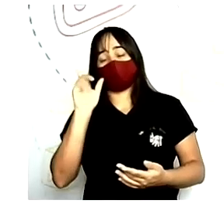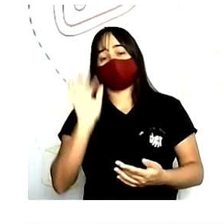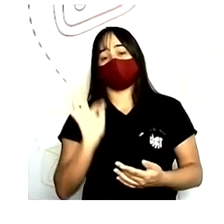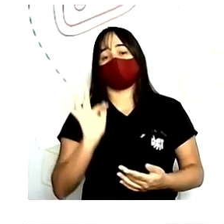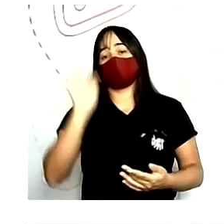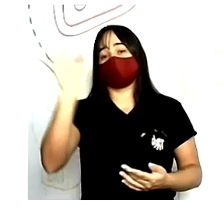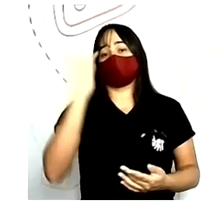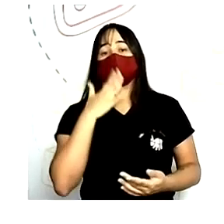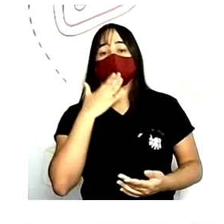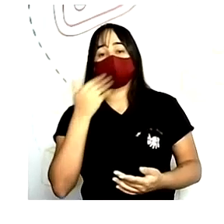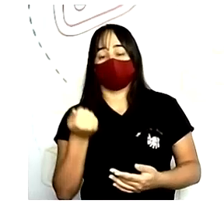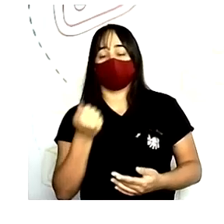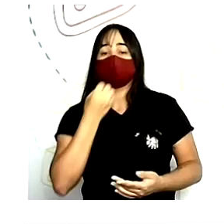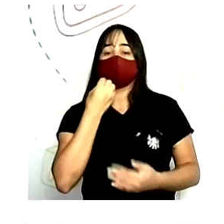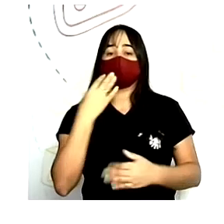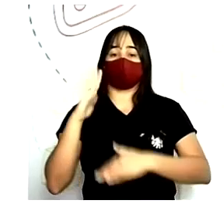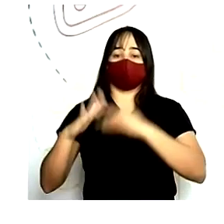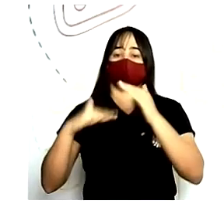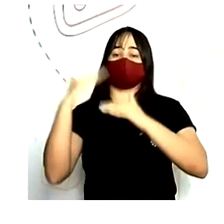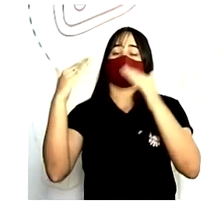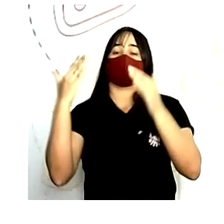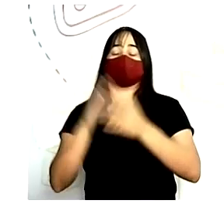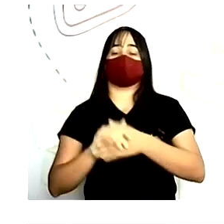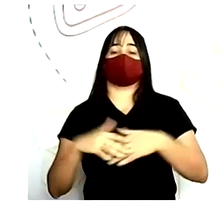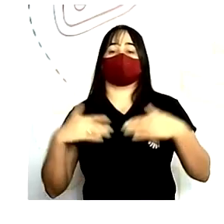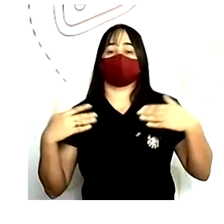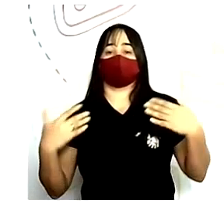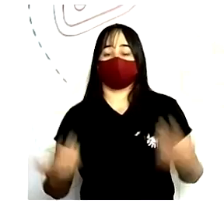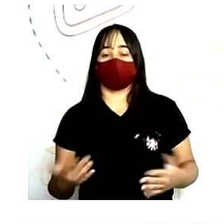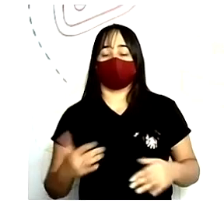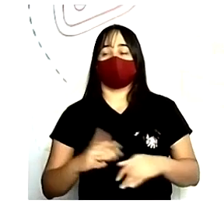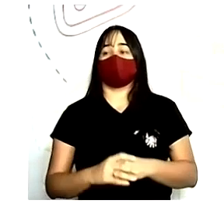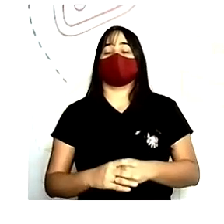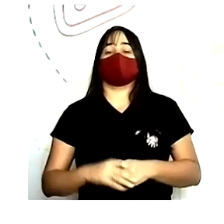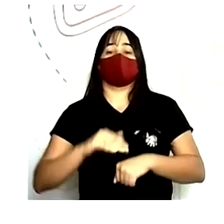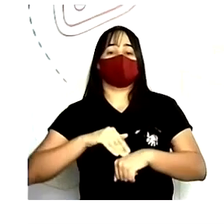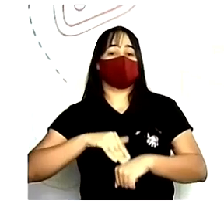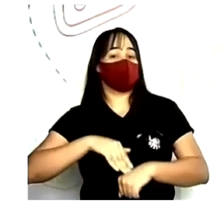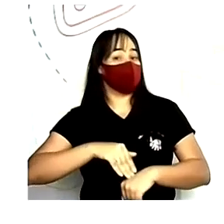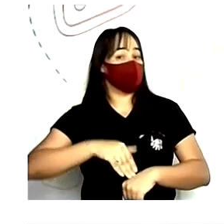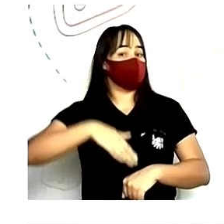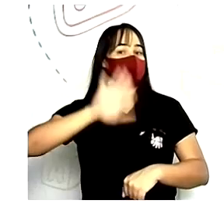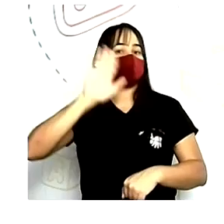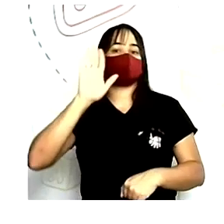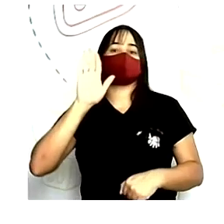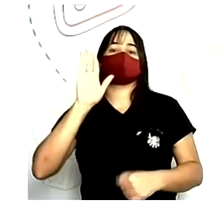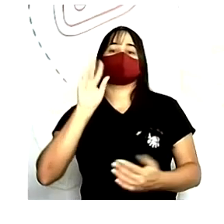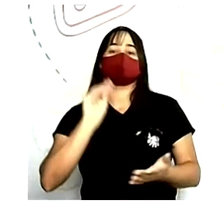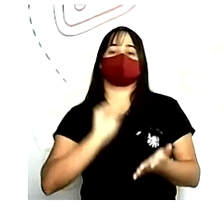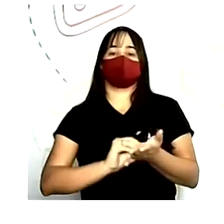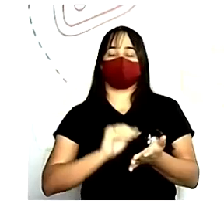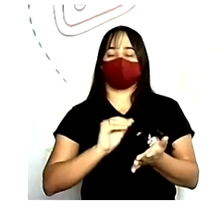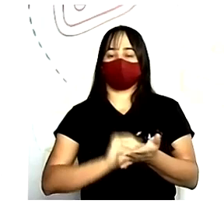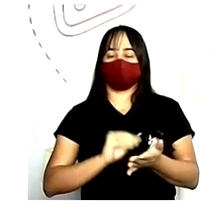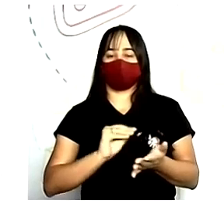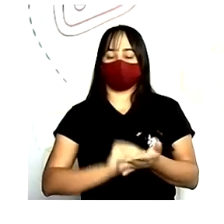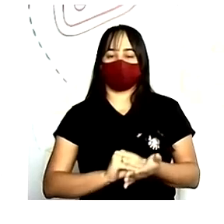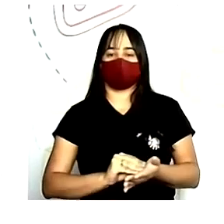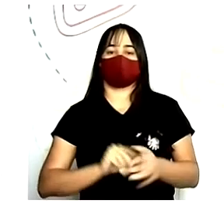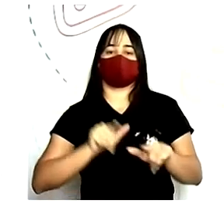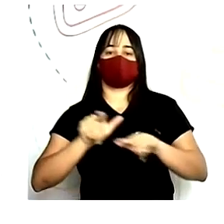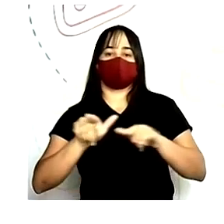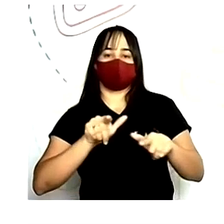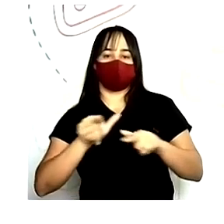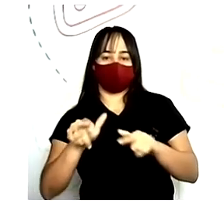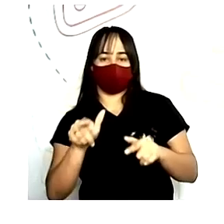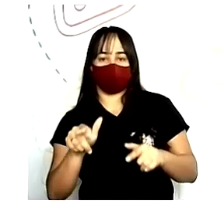desenvolvimento na nossa vida. Então, ó, vai aumentar riscos de desemprego, vai ter dependência econômica dos seus familiares e